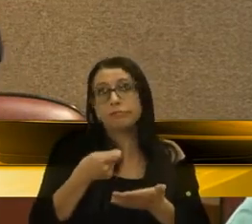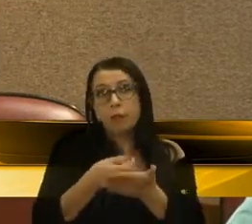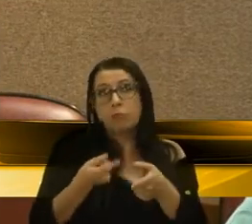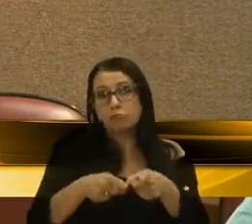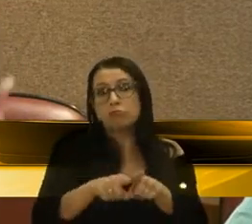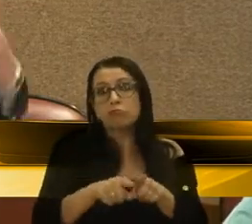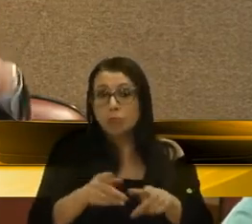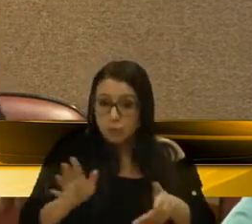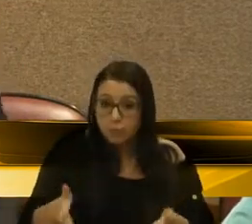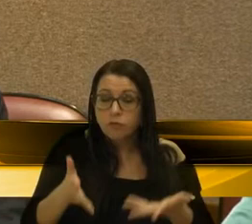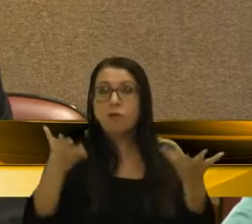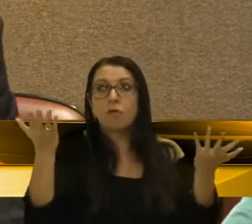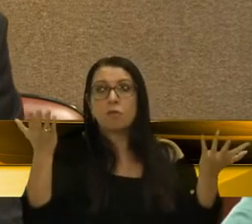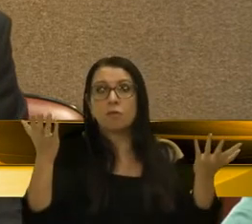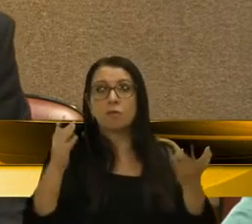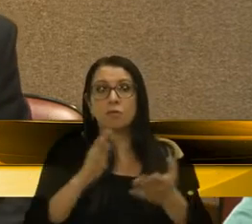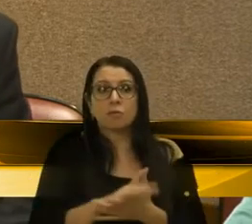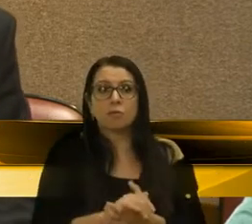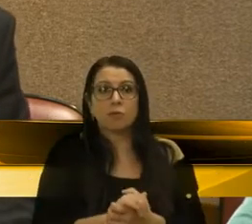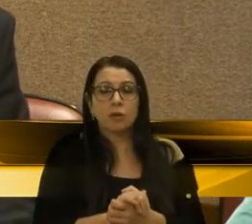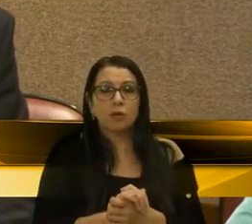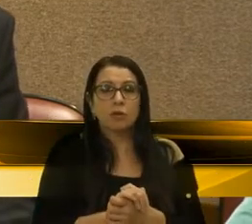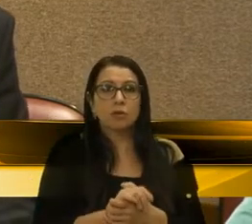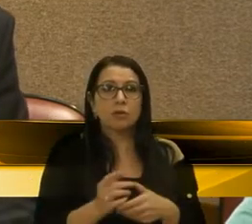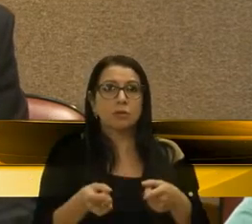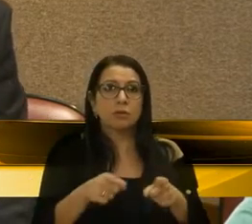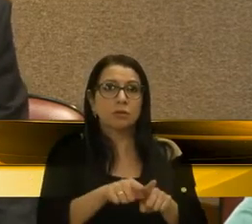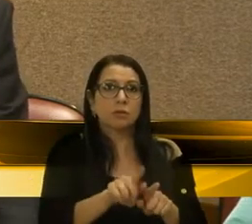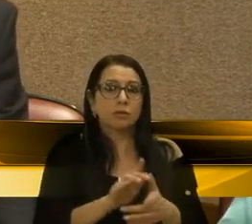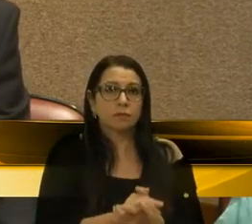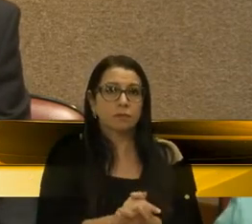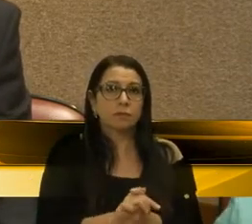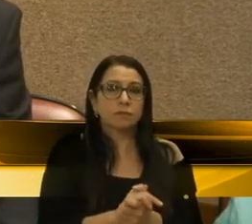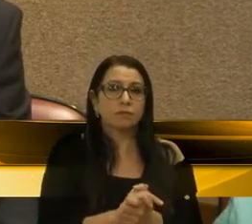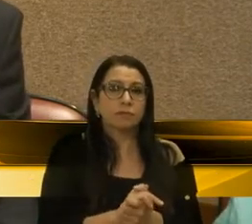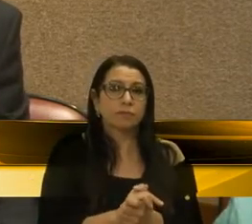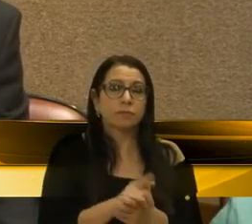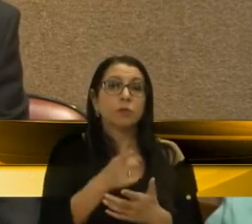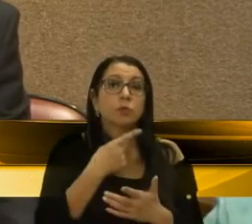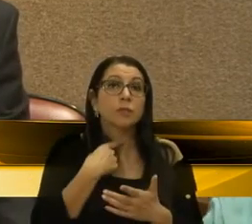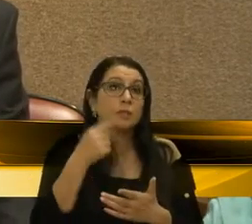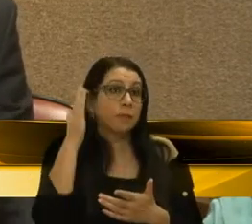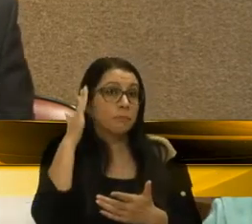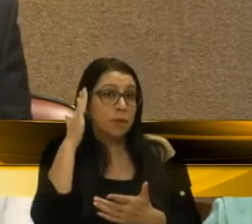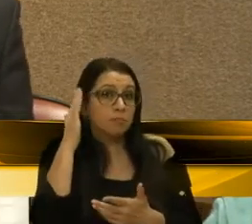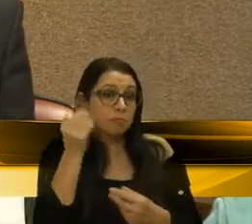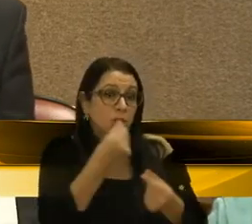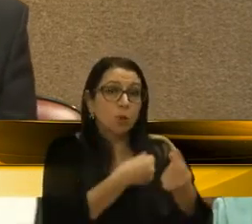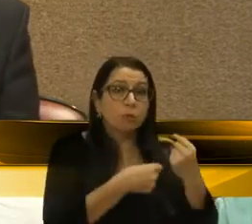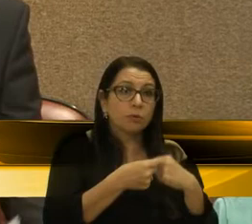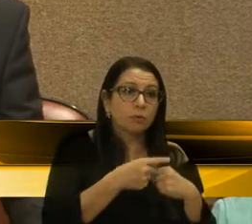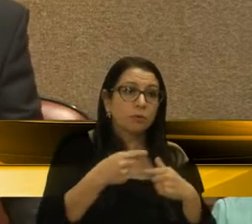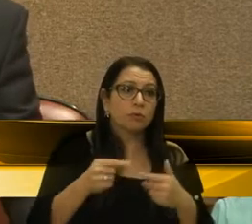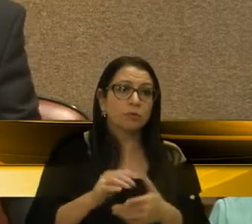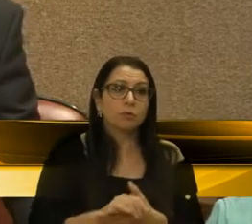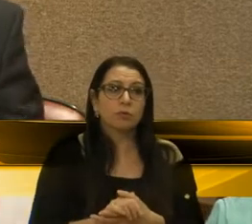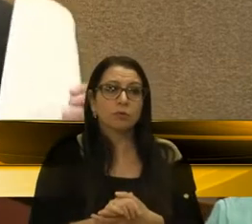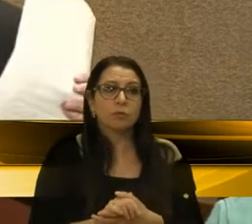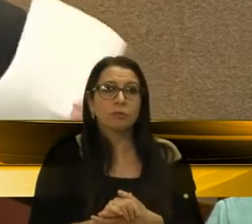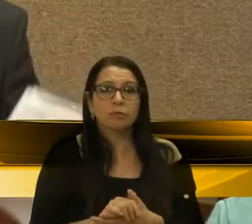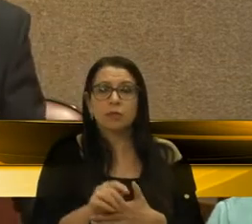que motivou esta parceria. Então, eu gostaria de saber isso. Economicamente, quais foram os